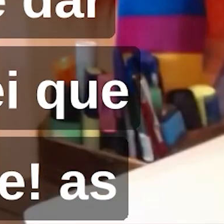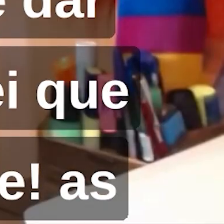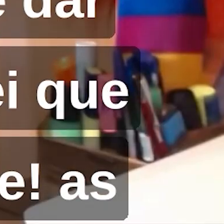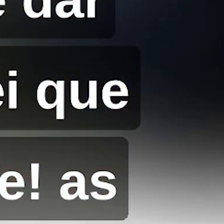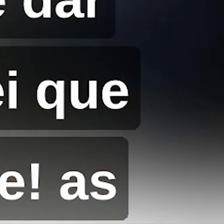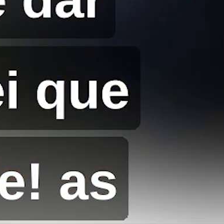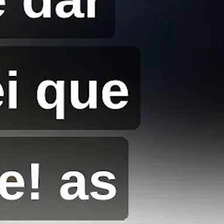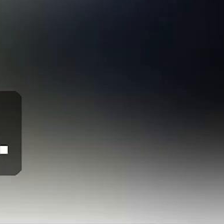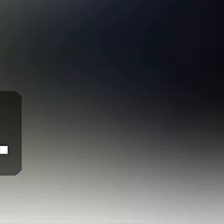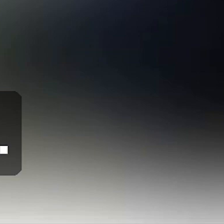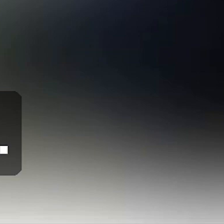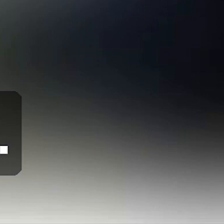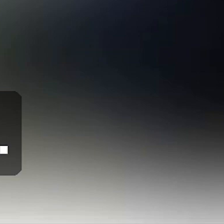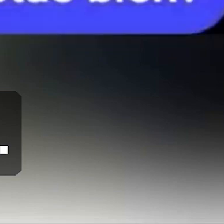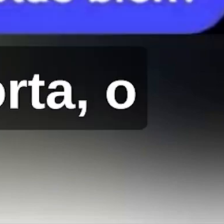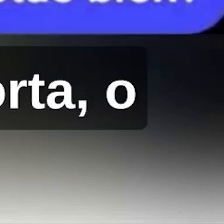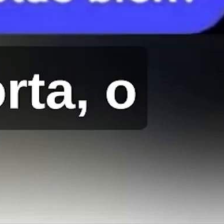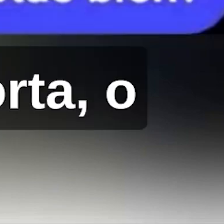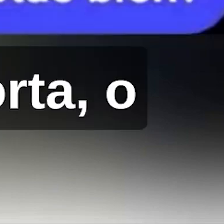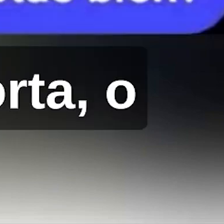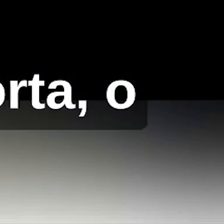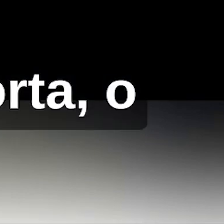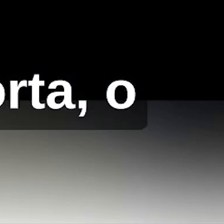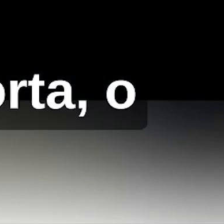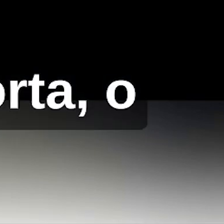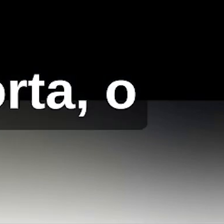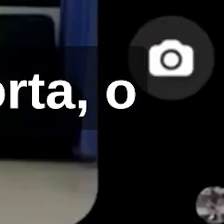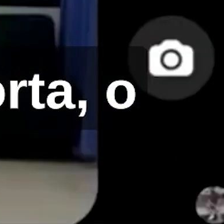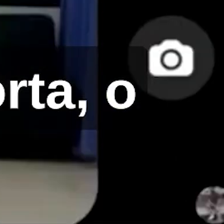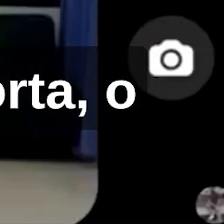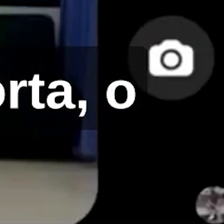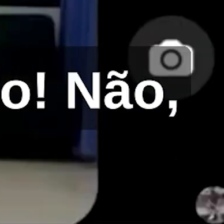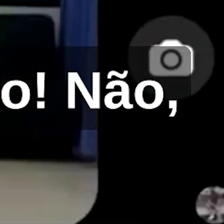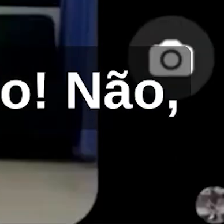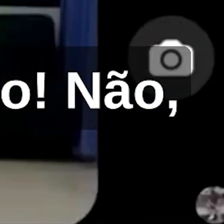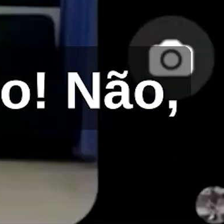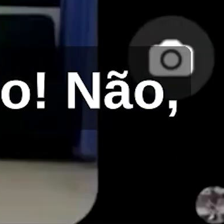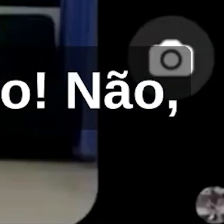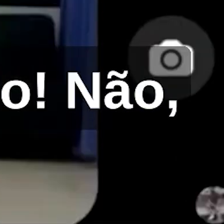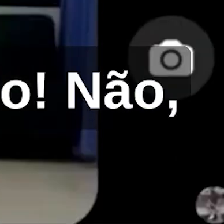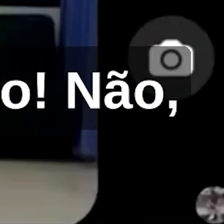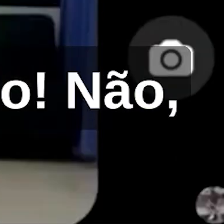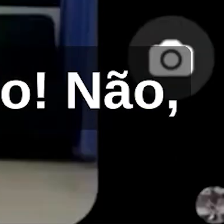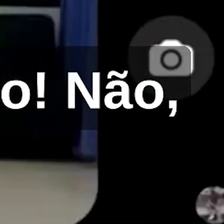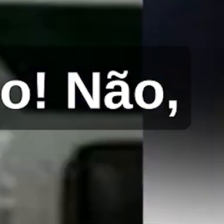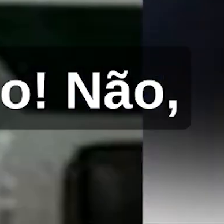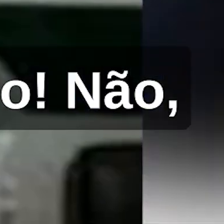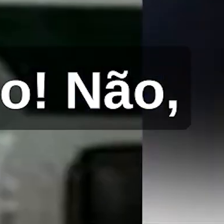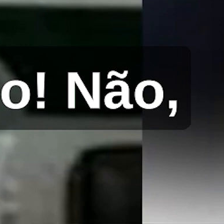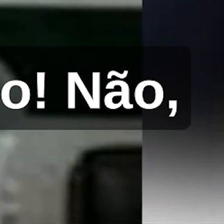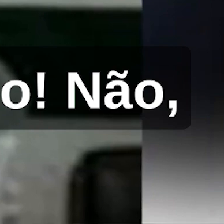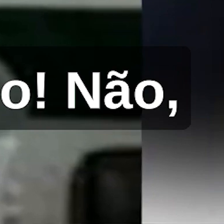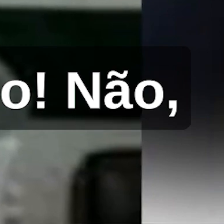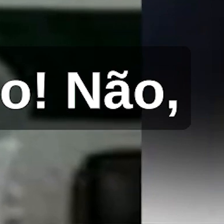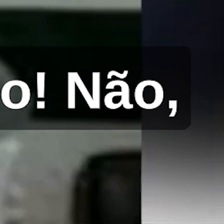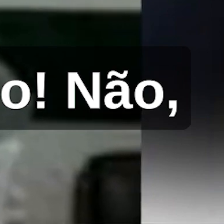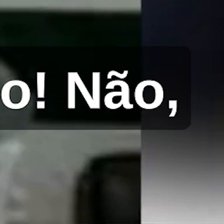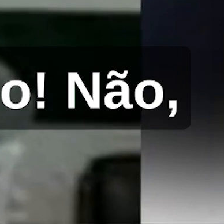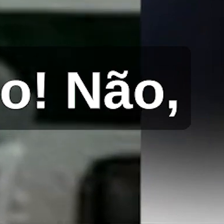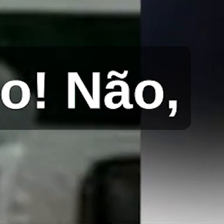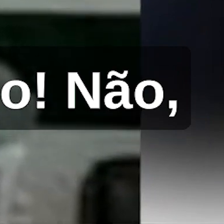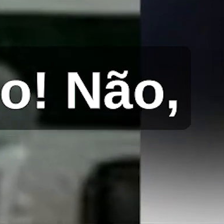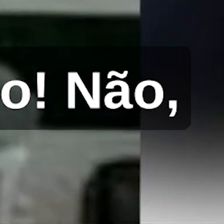cosas como son. Güey, ando internado. No mames, ¿estás bien? No importa, güey. Lo importante es que aquí hay un celular internado. No,